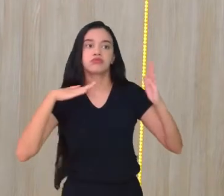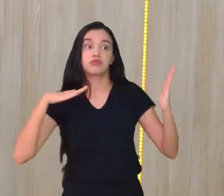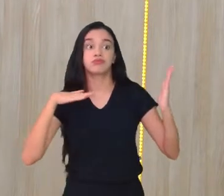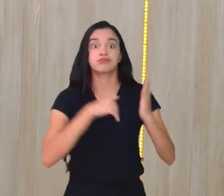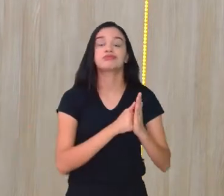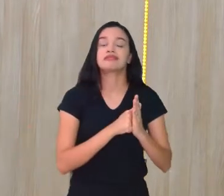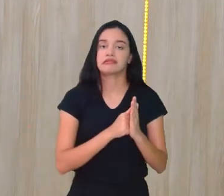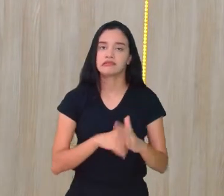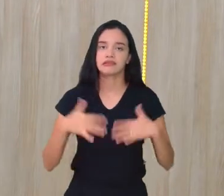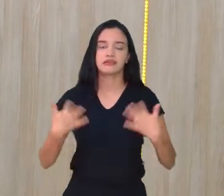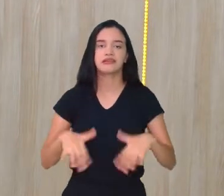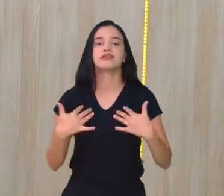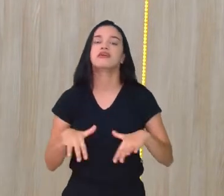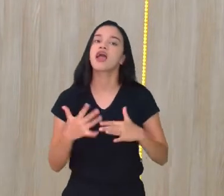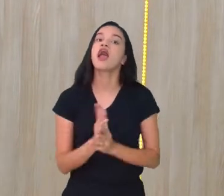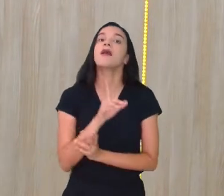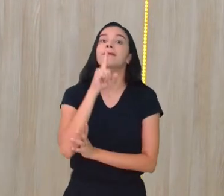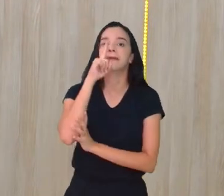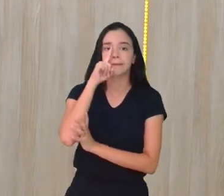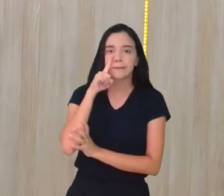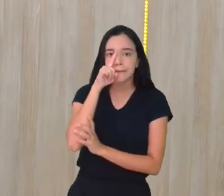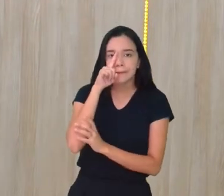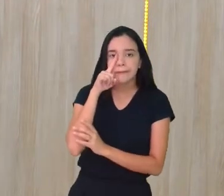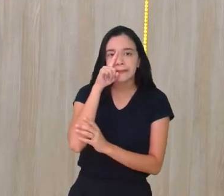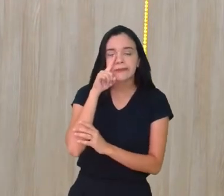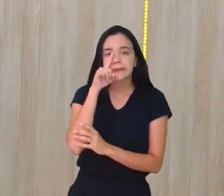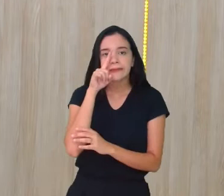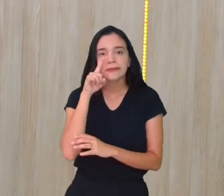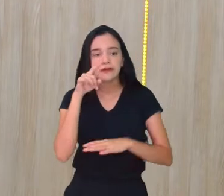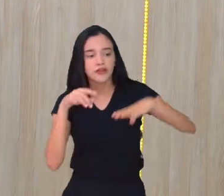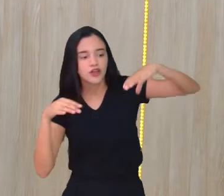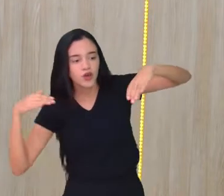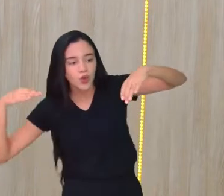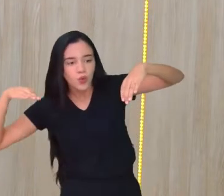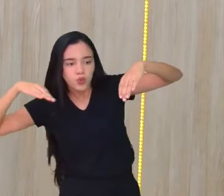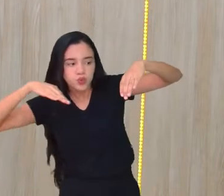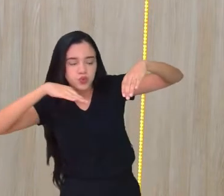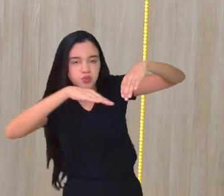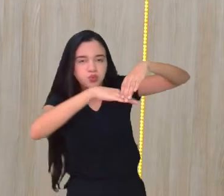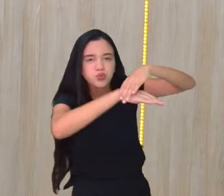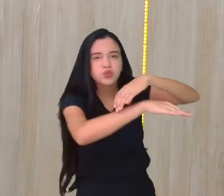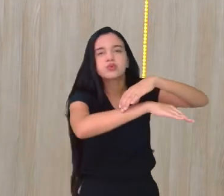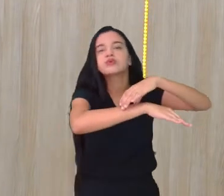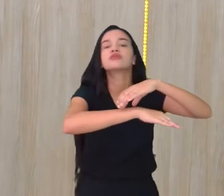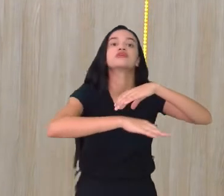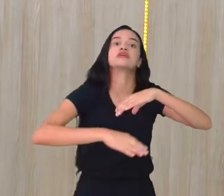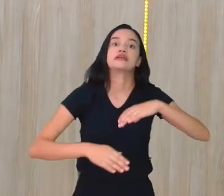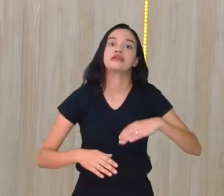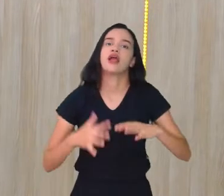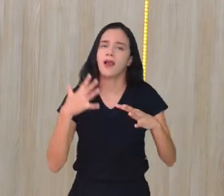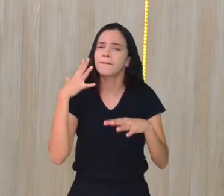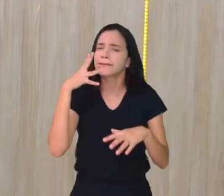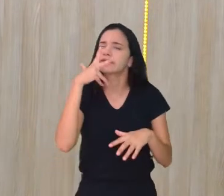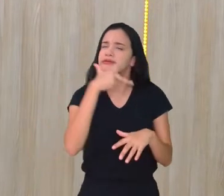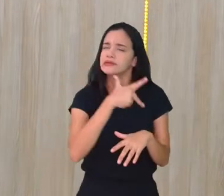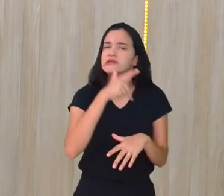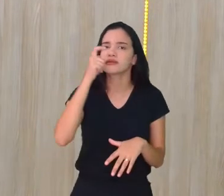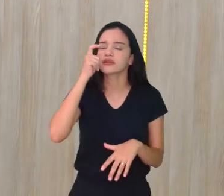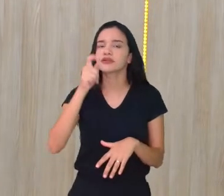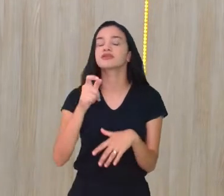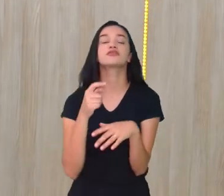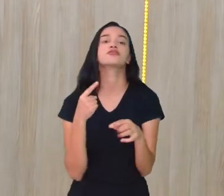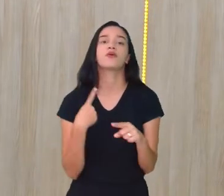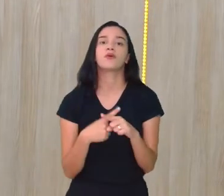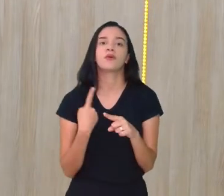se tornava uma rodovia bem perigosa. Passar ali pelo túnel Cascavel. Isso, Cascavel. É um justamente. túnel assim bem bonito e interessante,